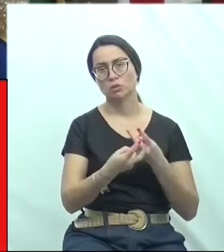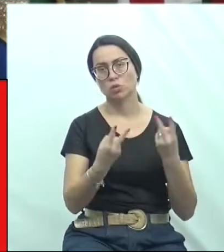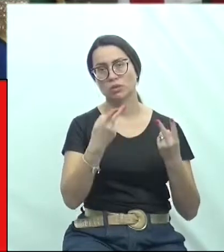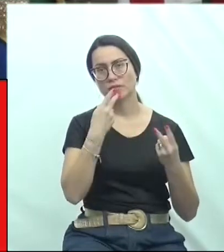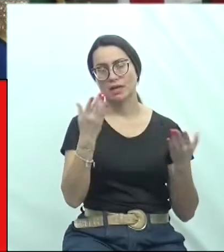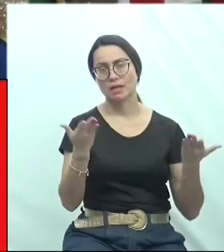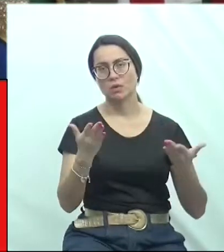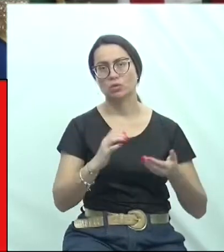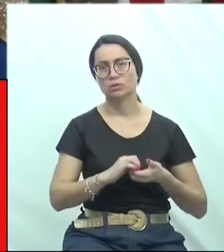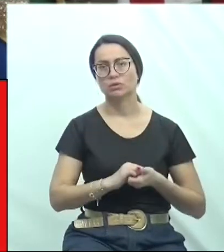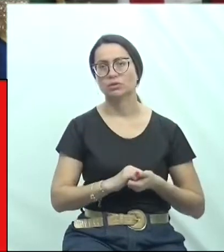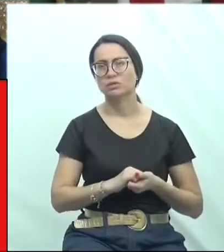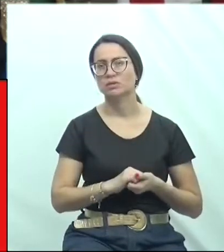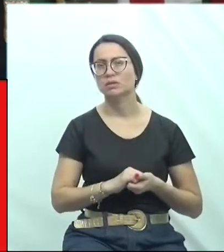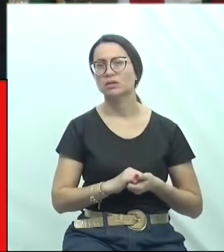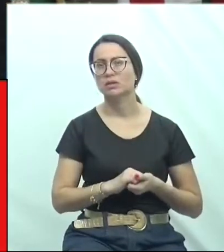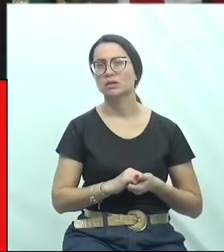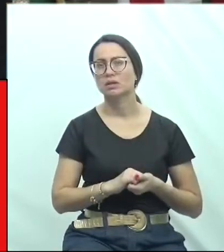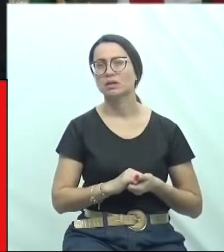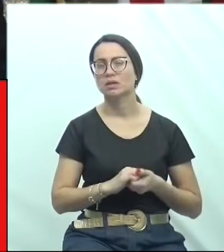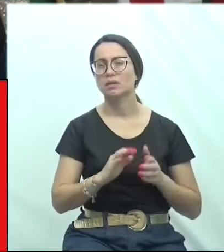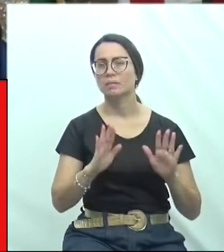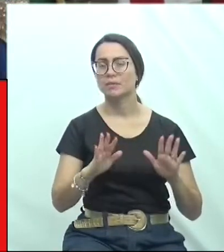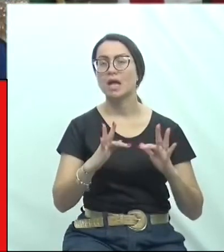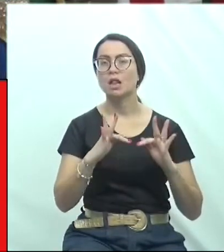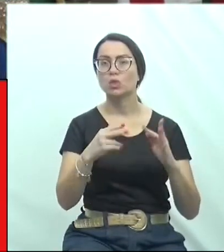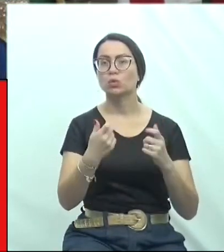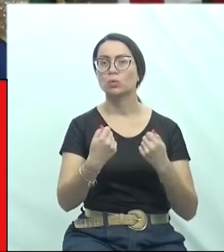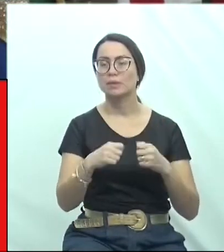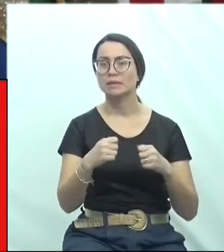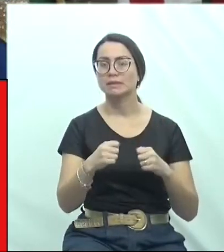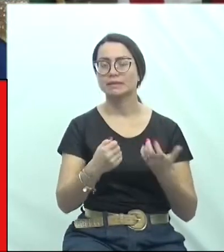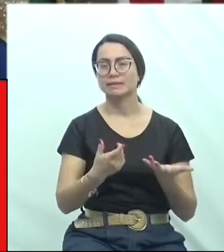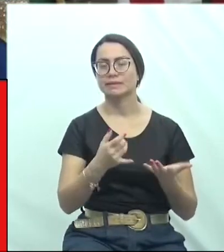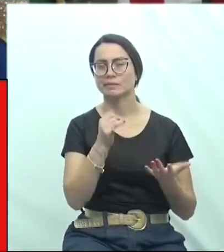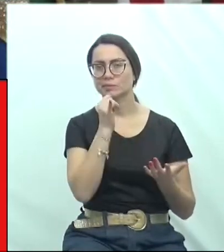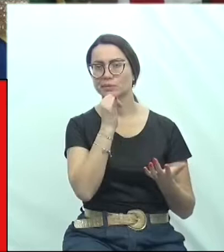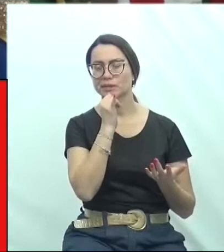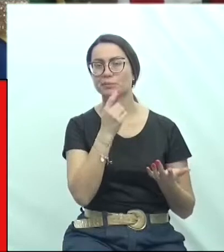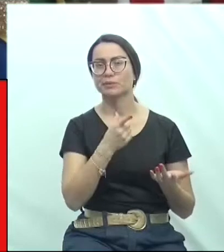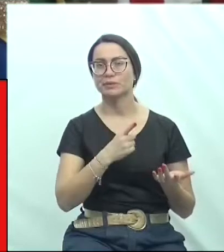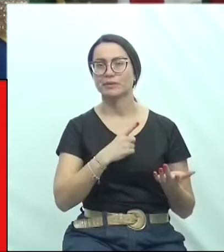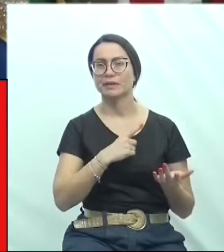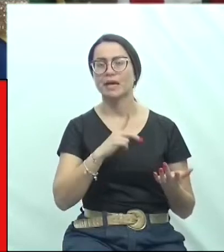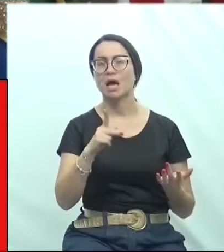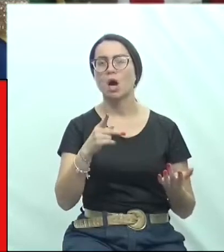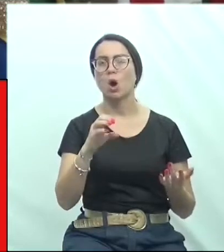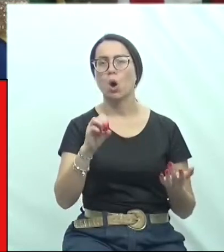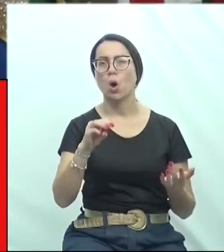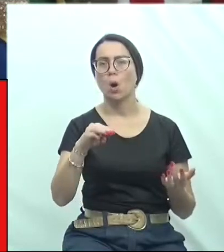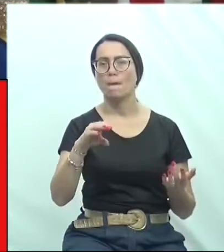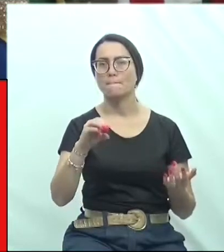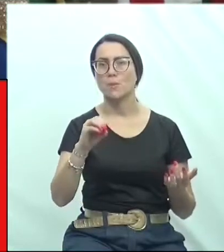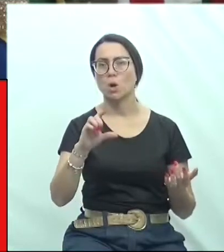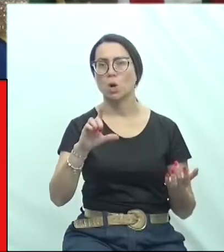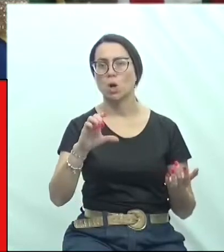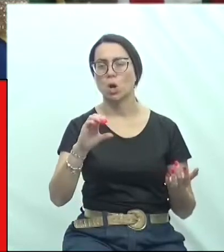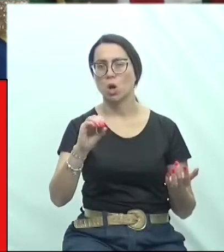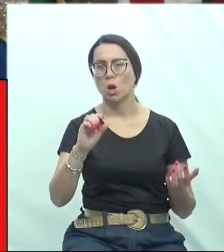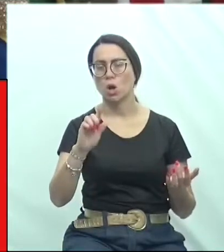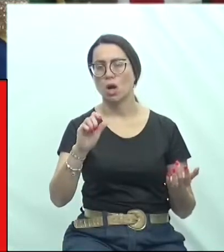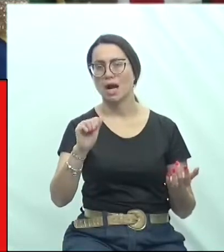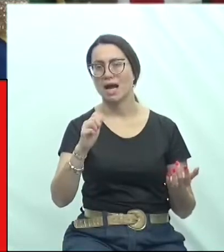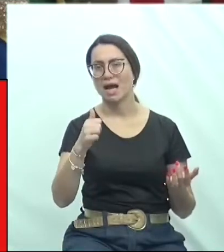Então, ele falou que precisa tudo passar por homologação de nível nacional, faz parte dos programas do Programa Brasileiro de